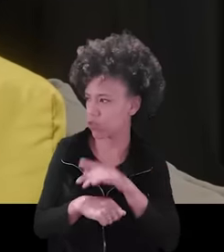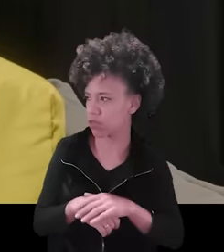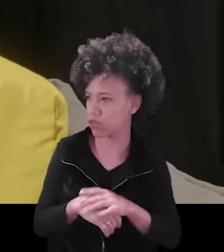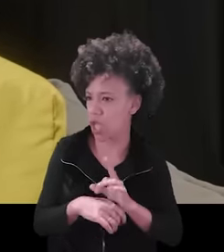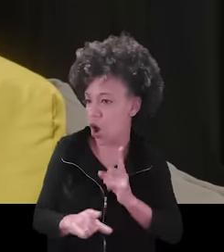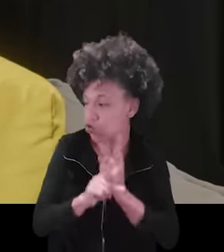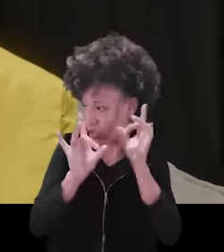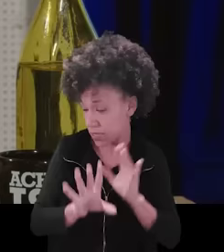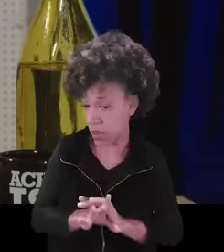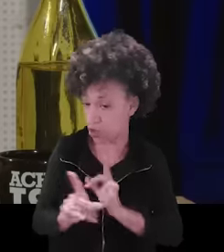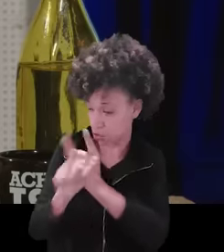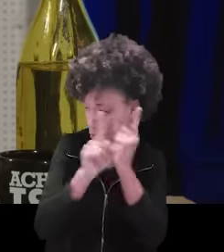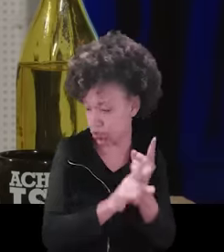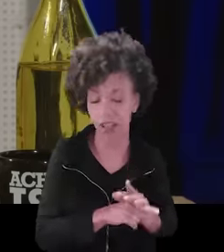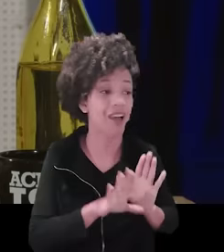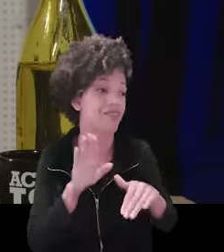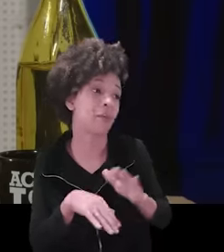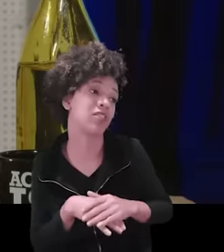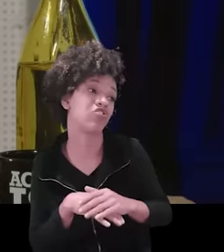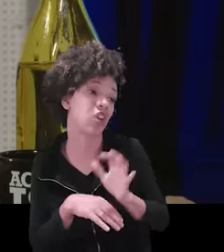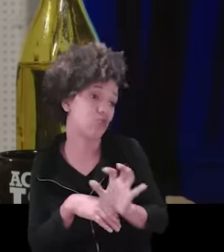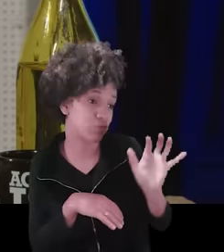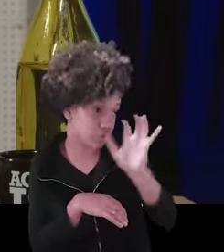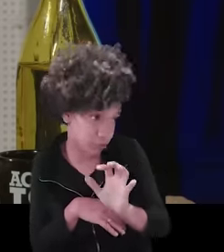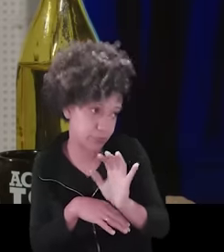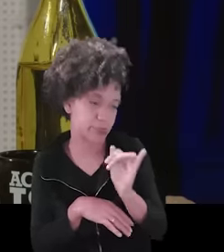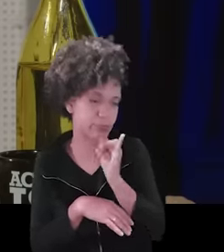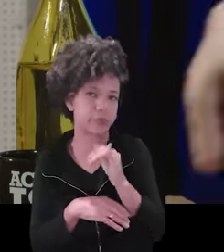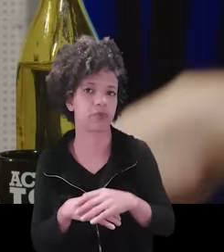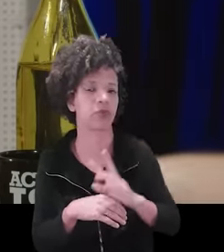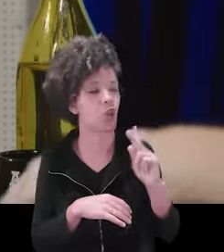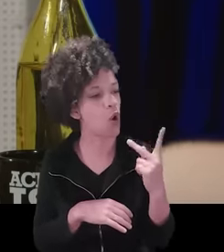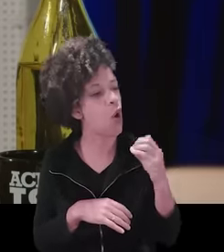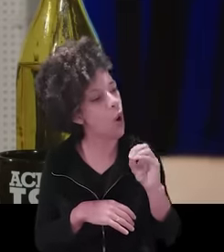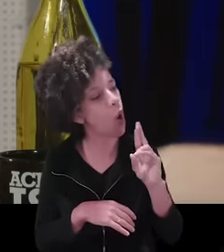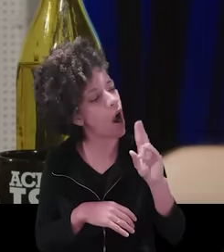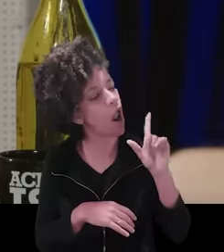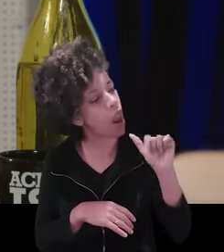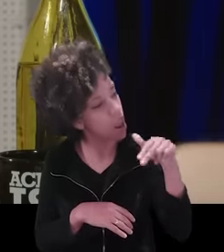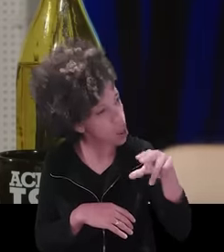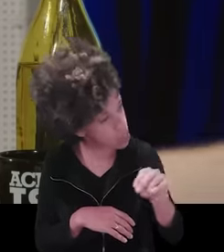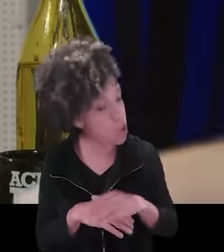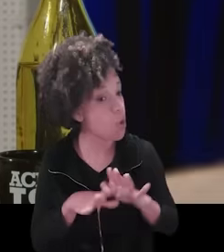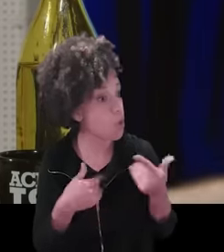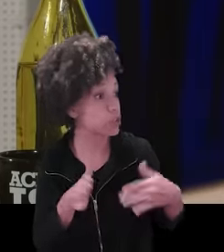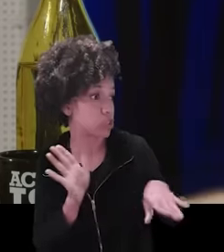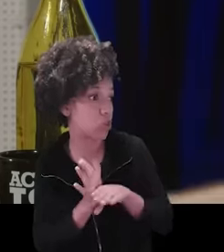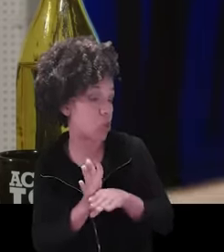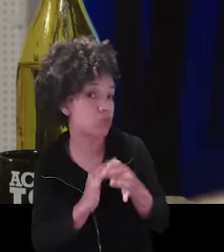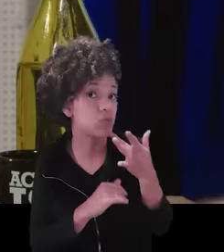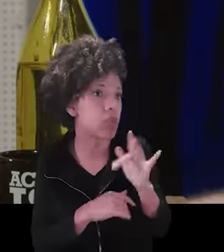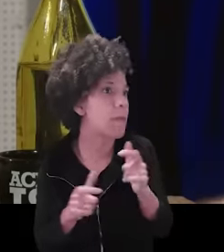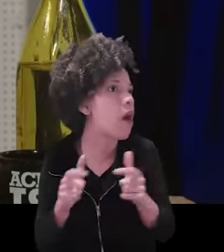Como que é o dia a dia do Brasileiro lá acho que depende muito da região que a pessoa vai assim Orlando quando a gente chegou lá a gente